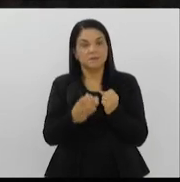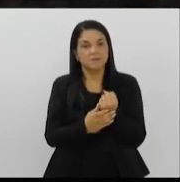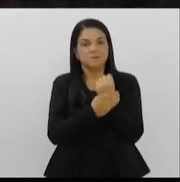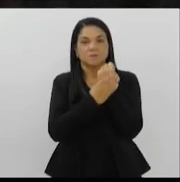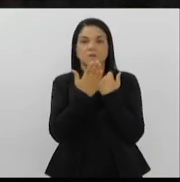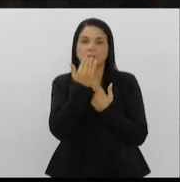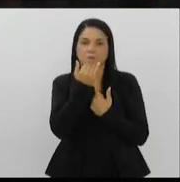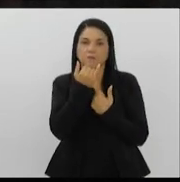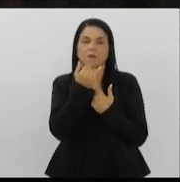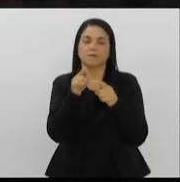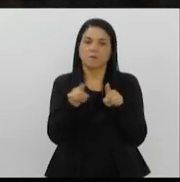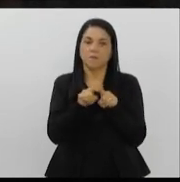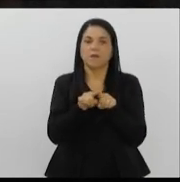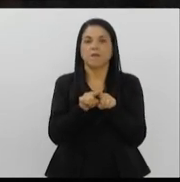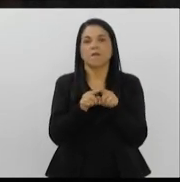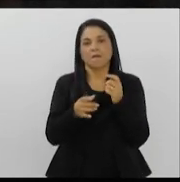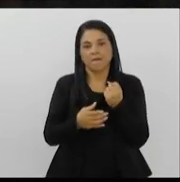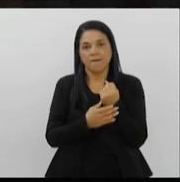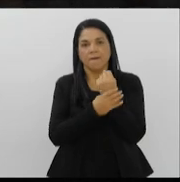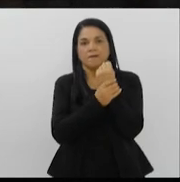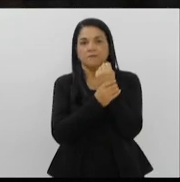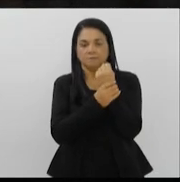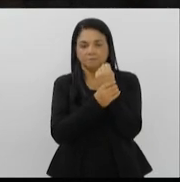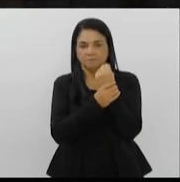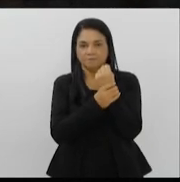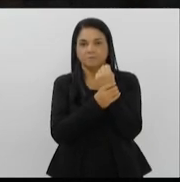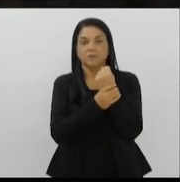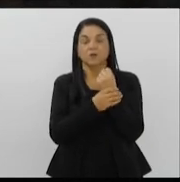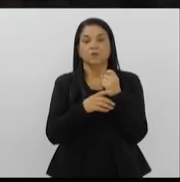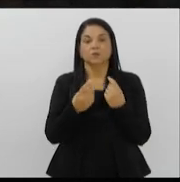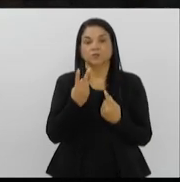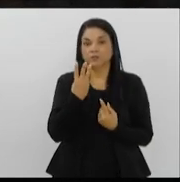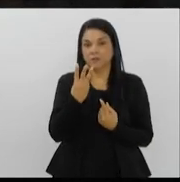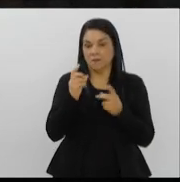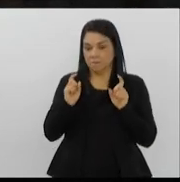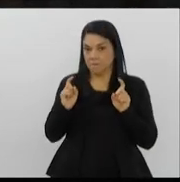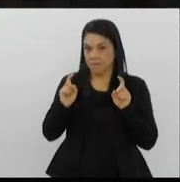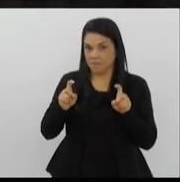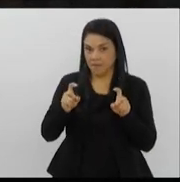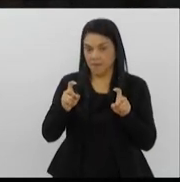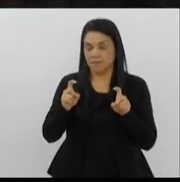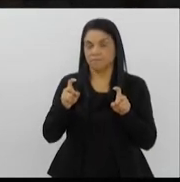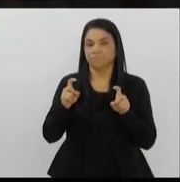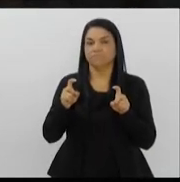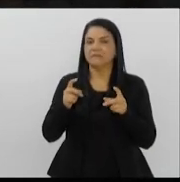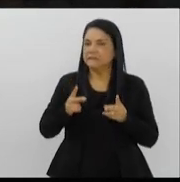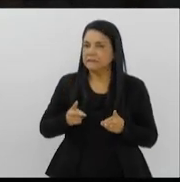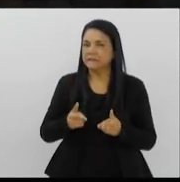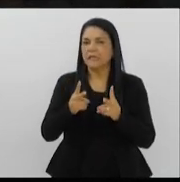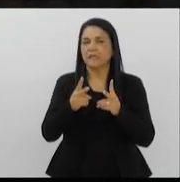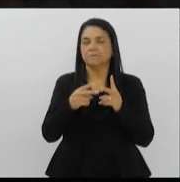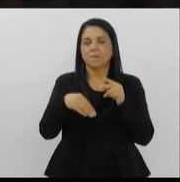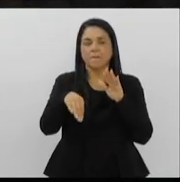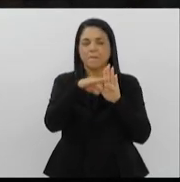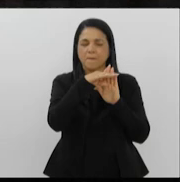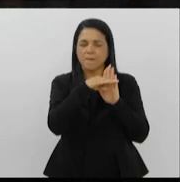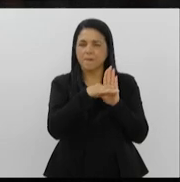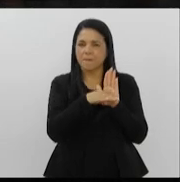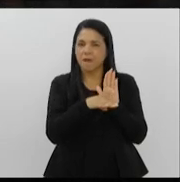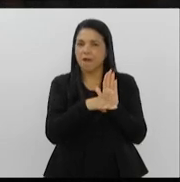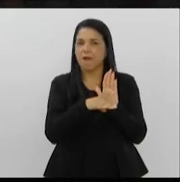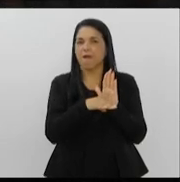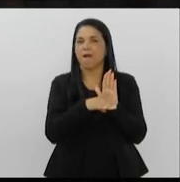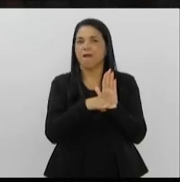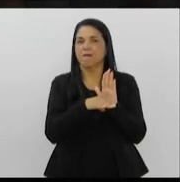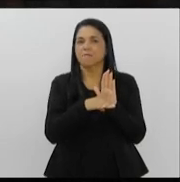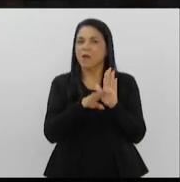esse nosso mandato, aliás, os nossos três mandatos, sempre foram e serão pautados